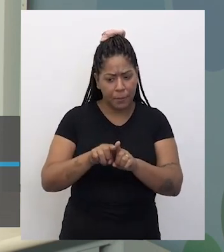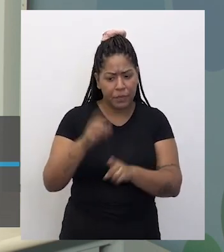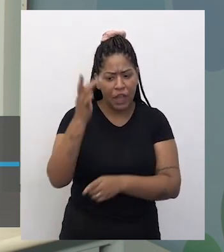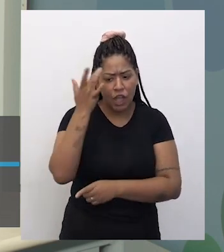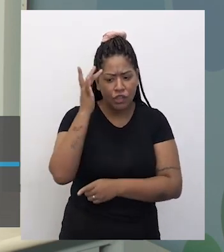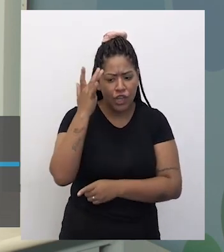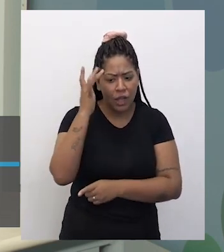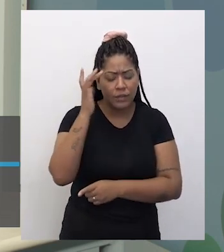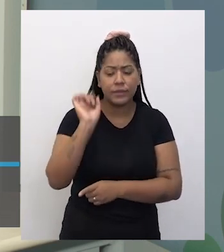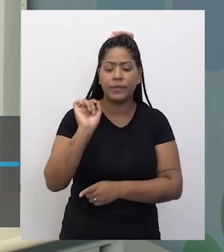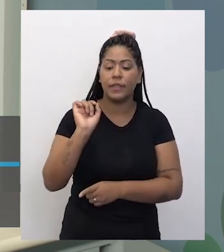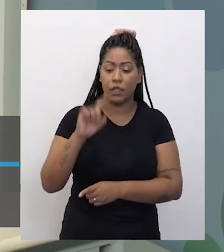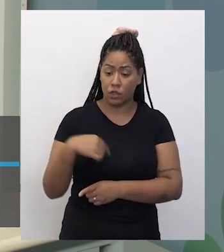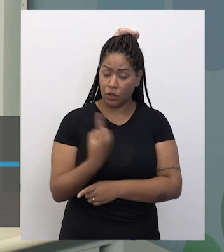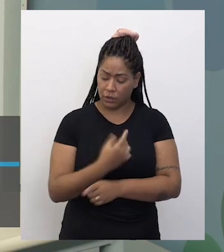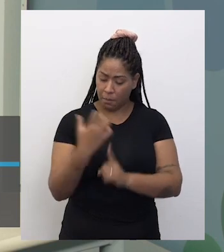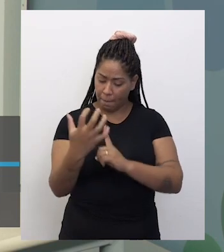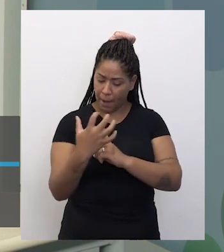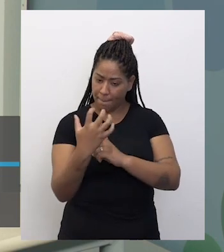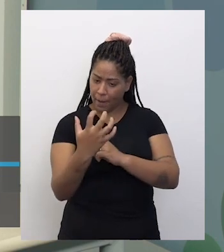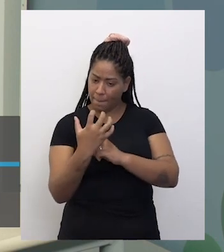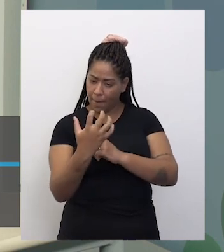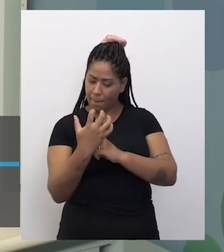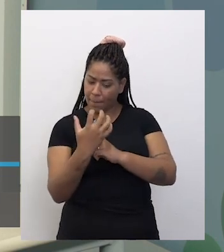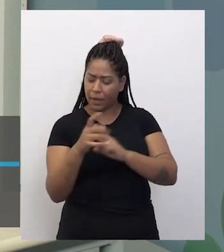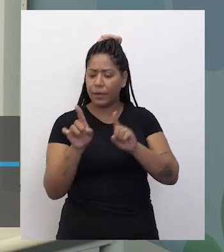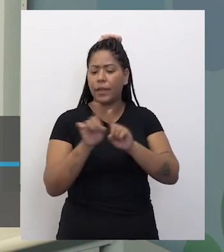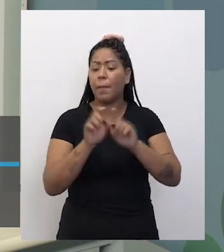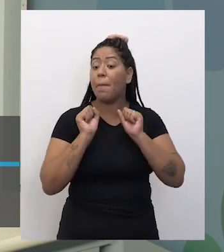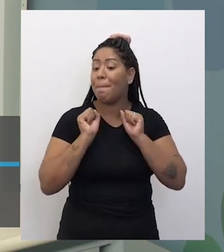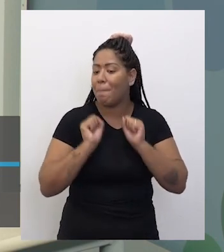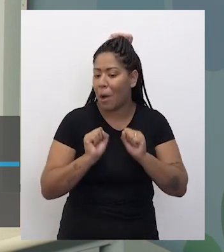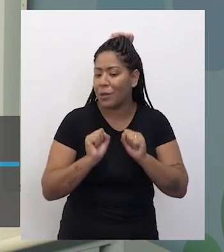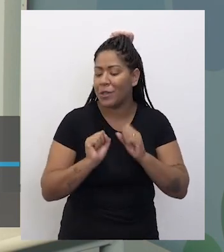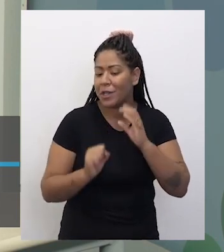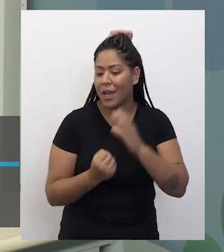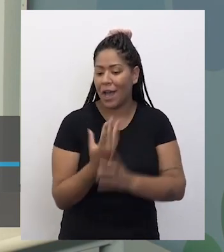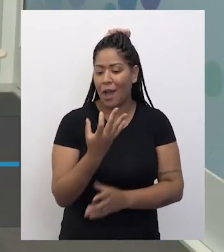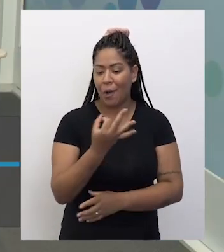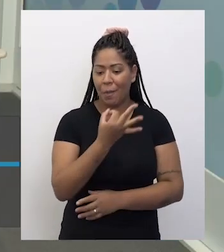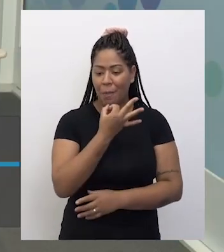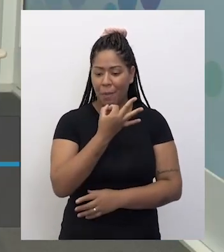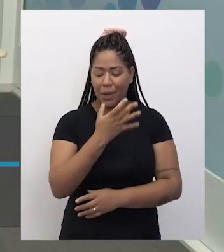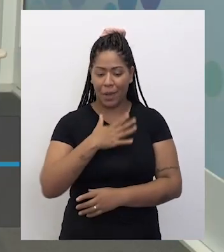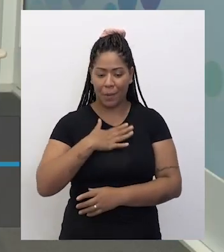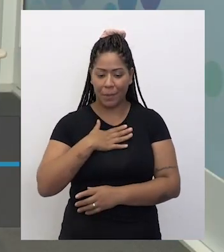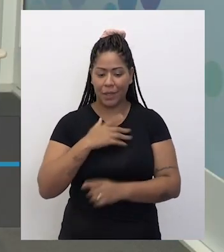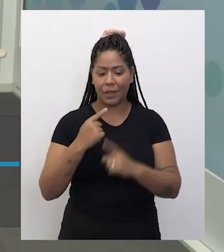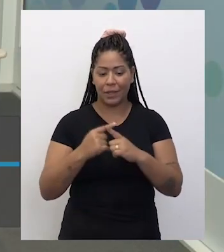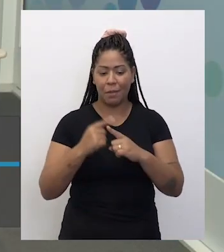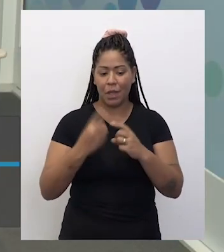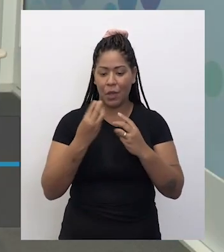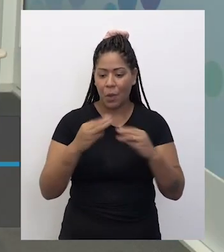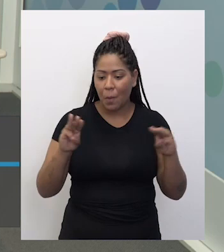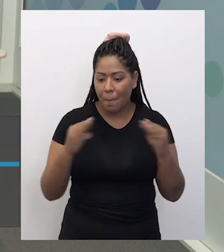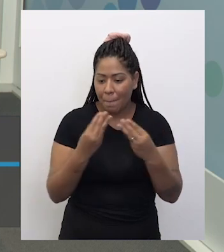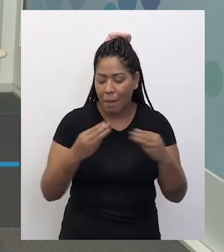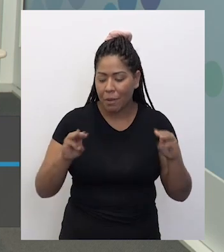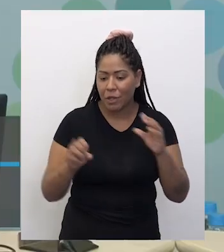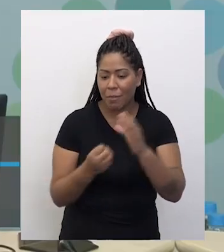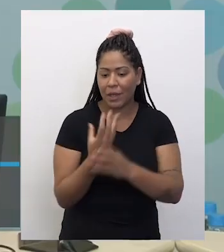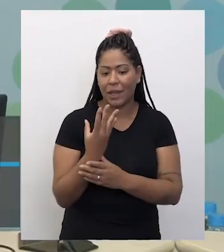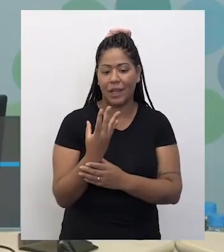sabem também influenciar e colocar as ideias deles de propaganda. Agora nós... Só um minutinho, só, porque tem um aluno aqui que com certeza ele vai